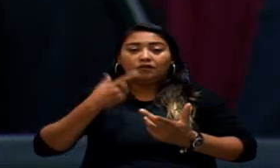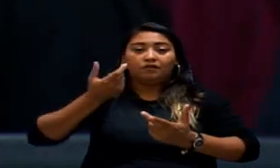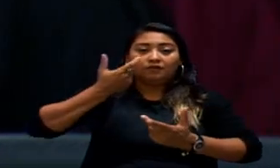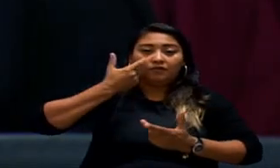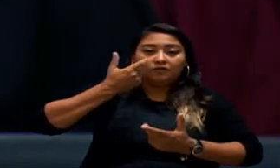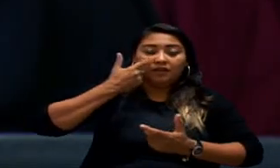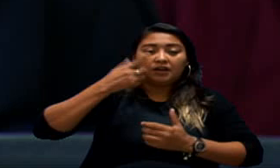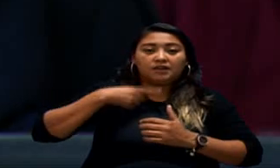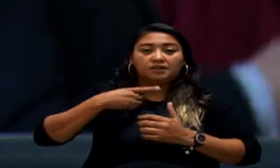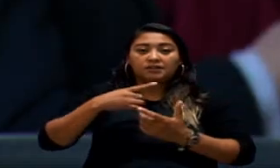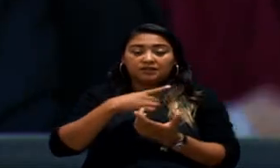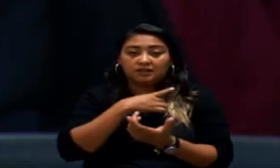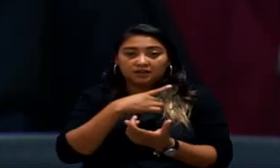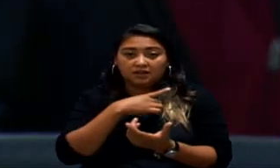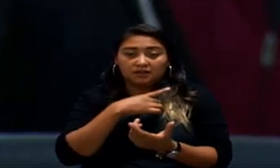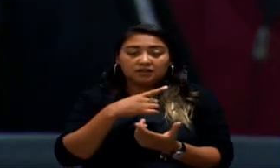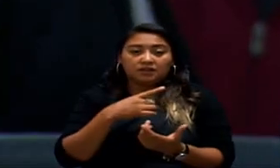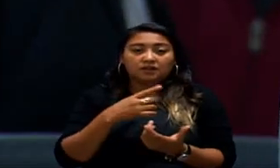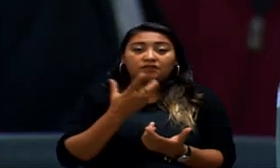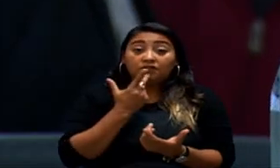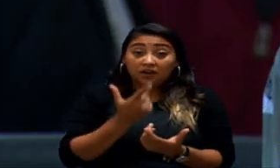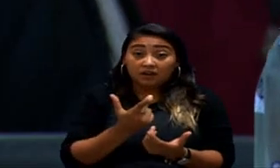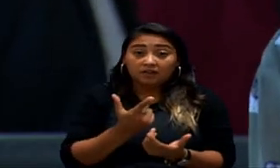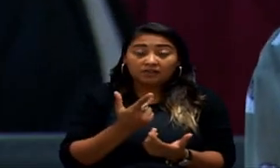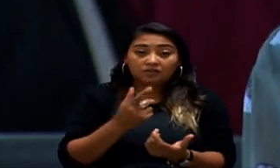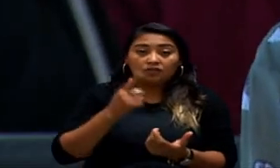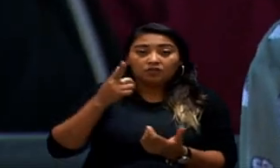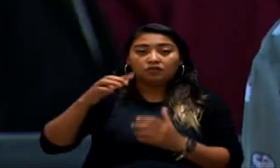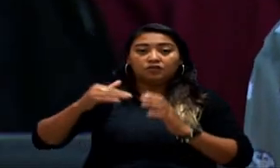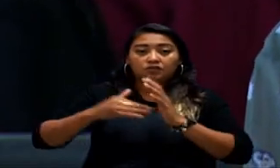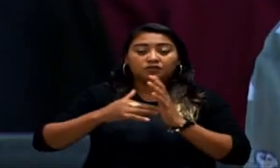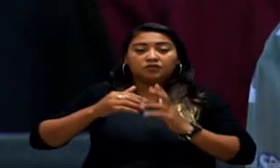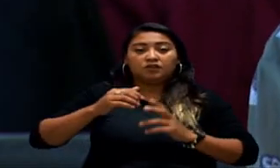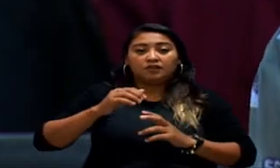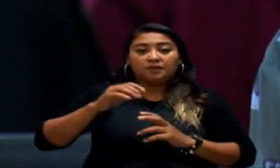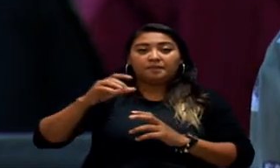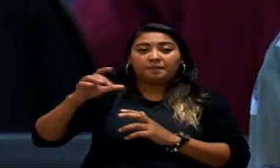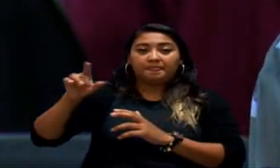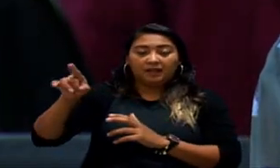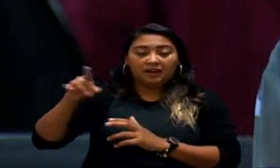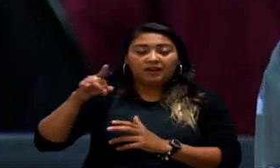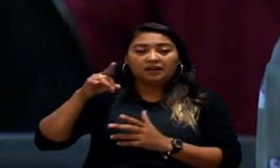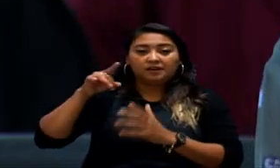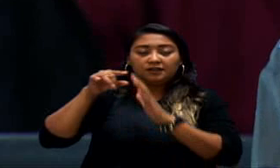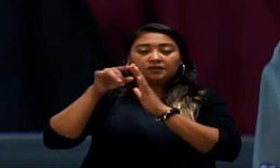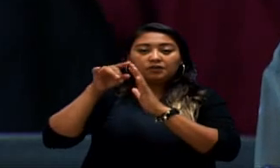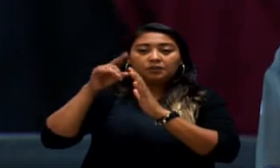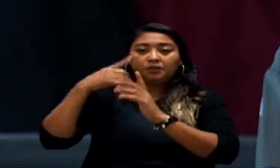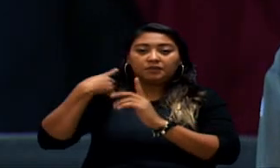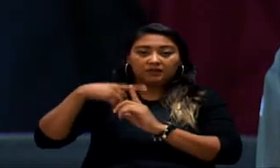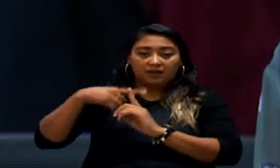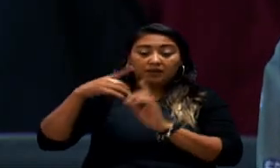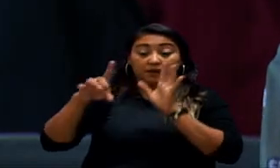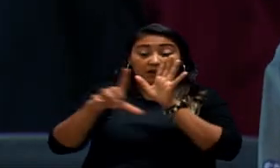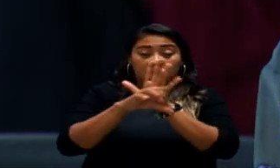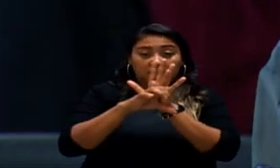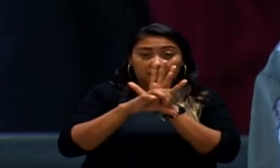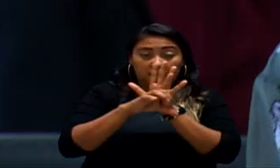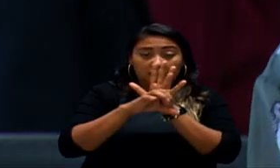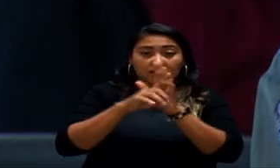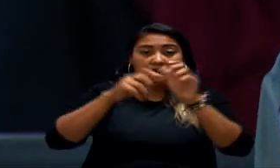verificação de informações. Digo isso do nosso último raio-x do RH, onde é uma lei